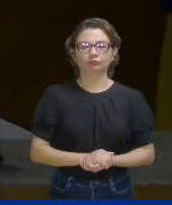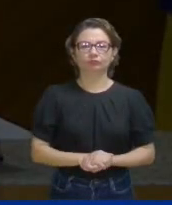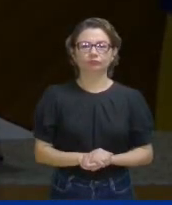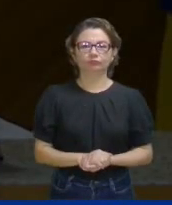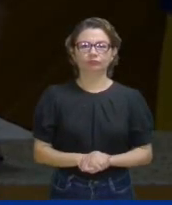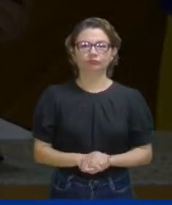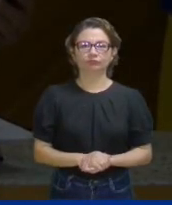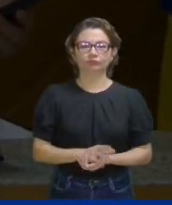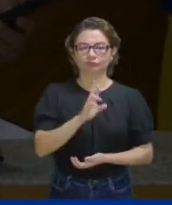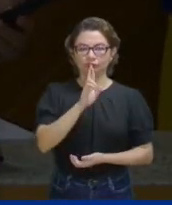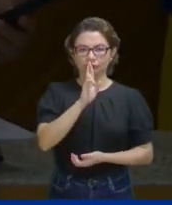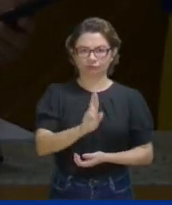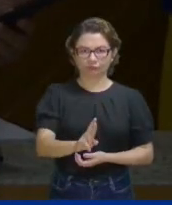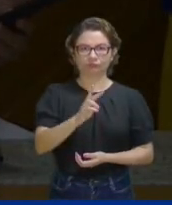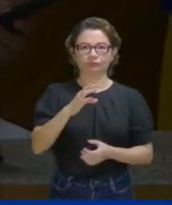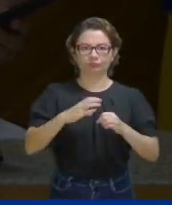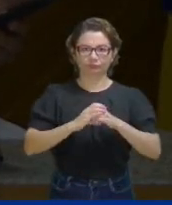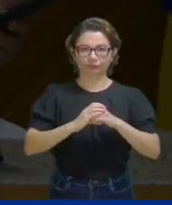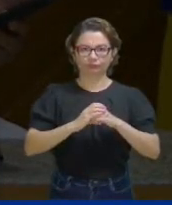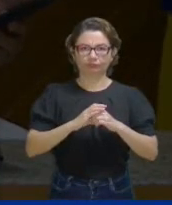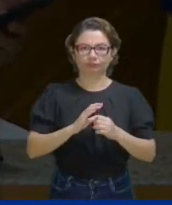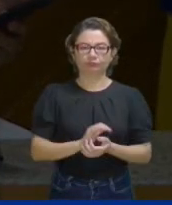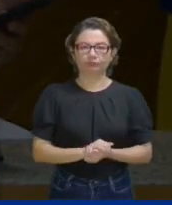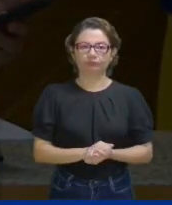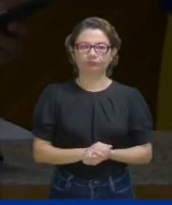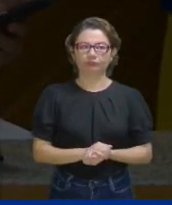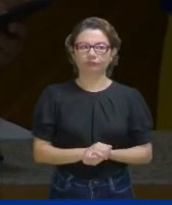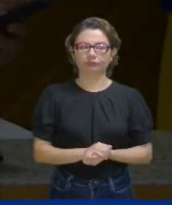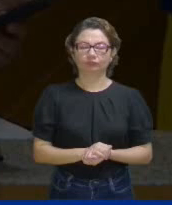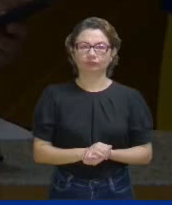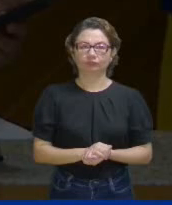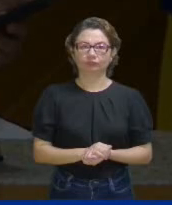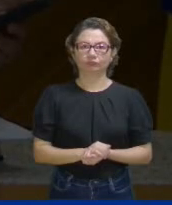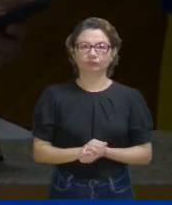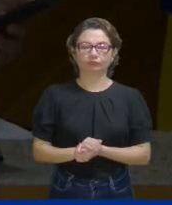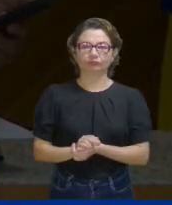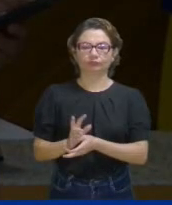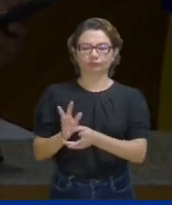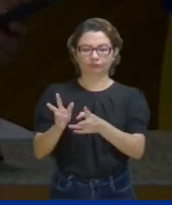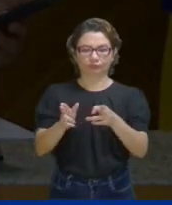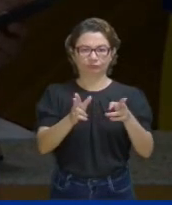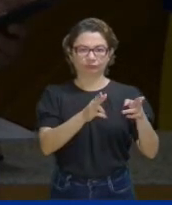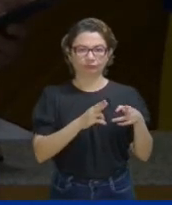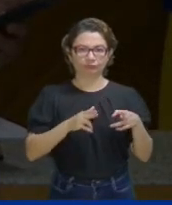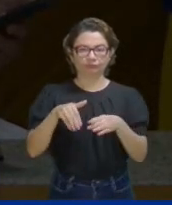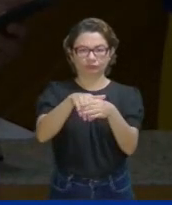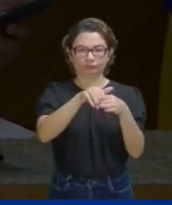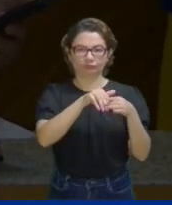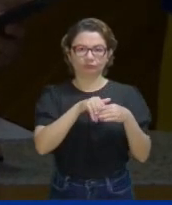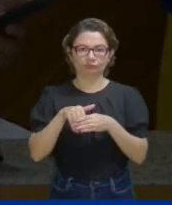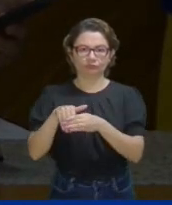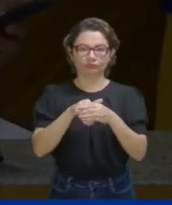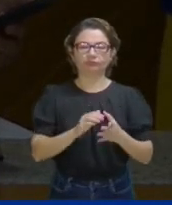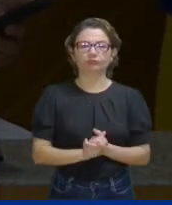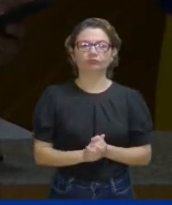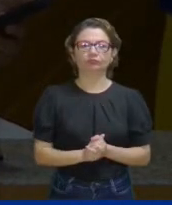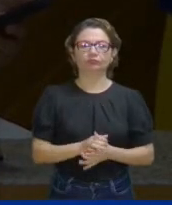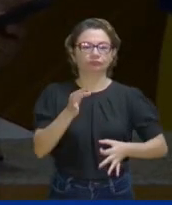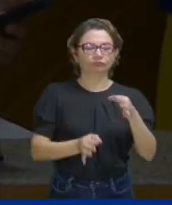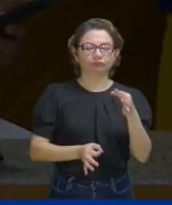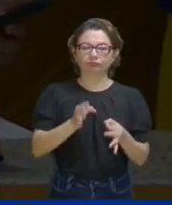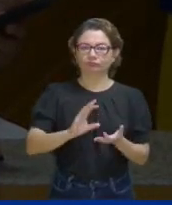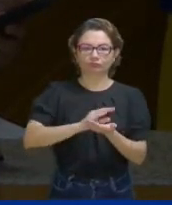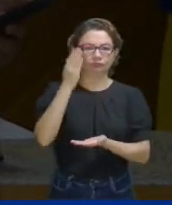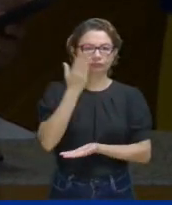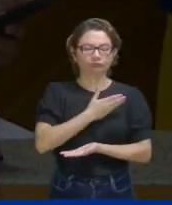presidente. Decisão. O Tribunal Regional Eleitoral do Amapá, por unanimidade, julgou não